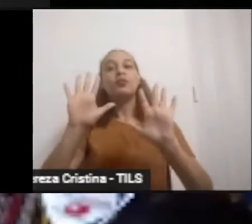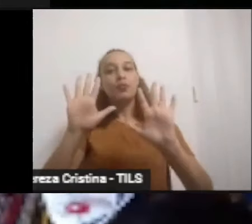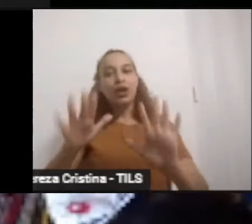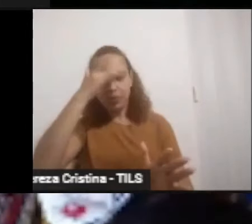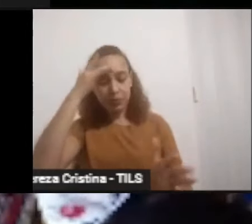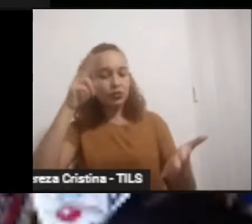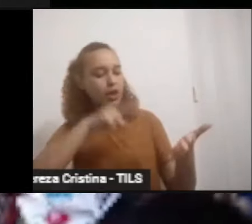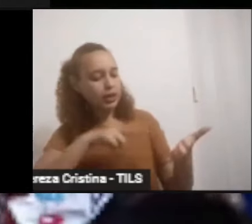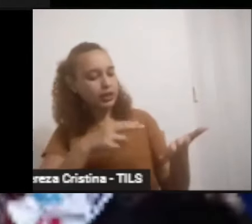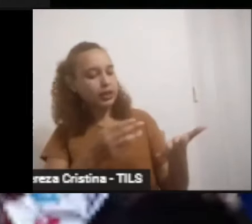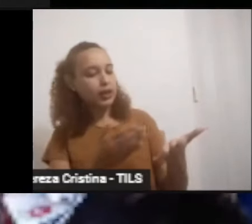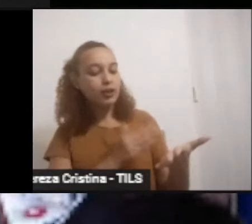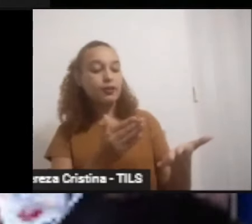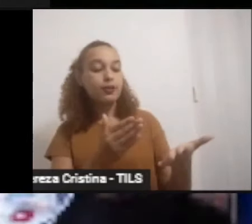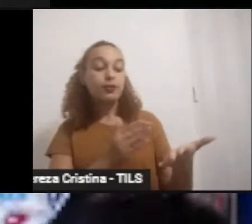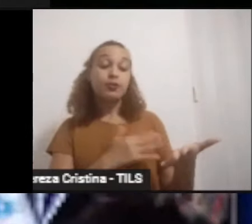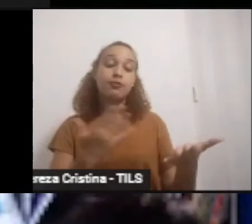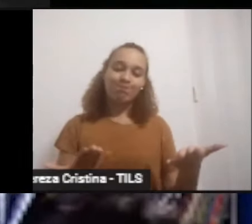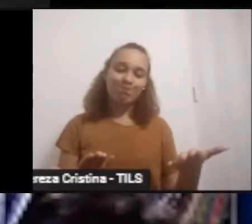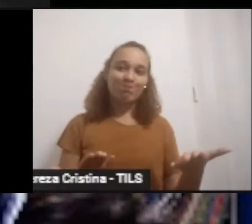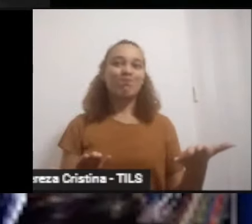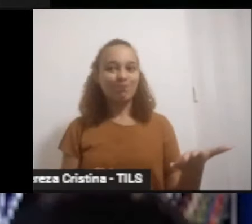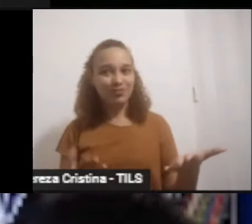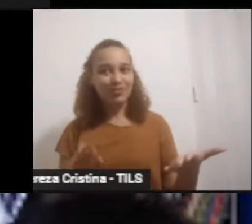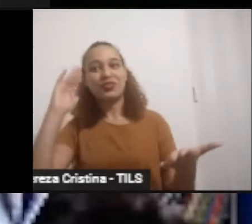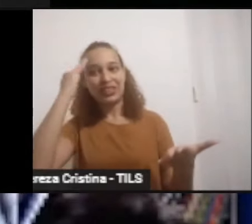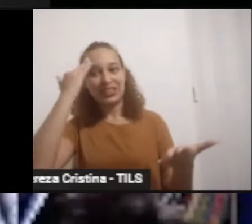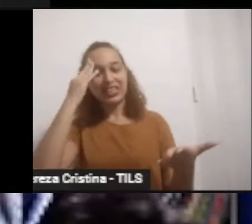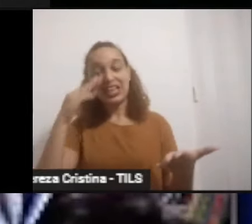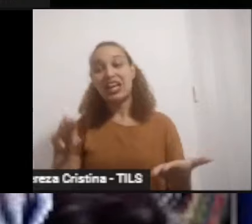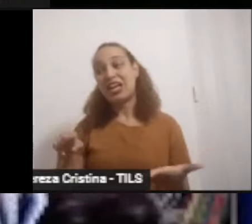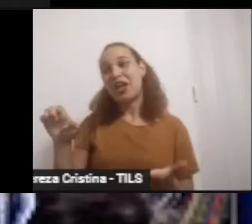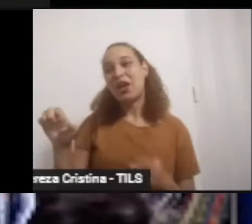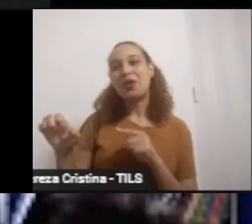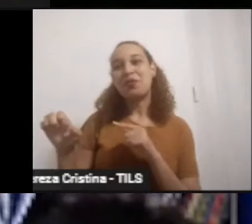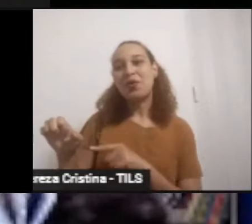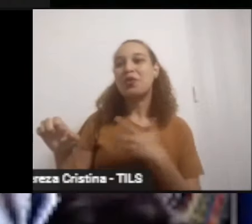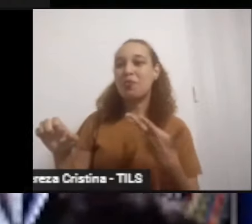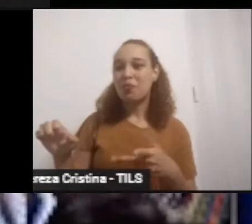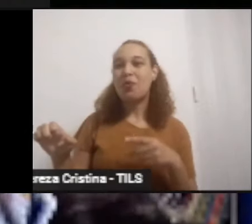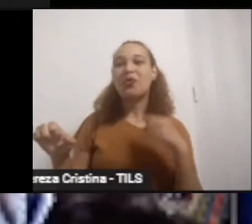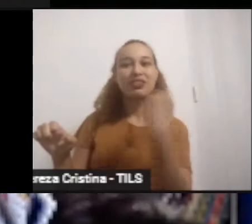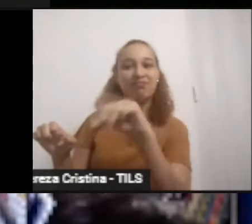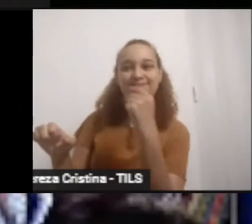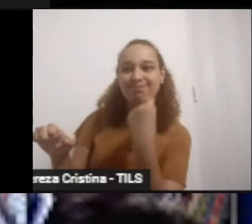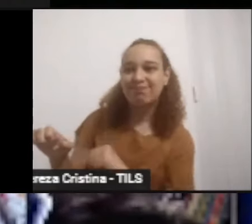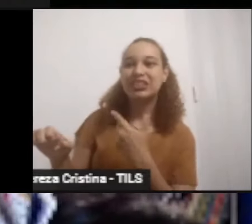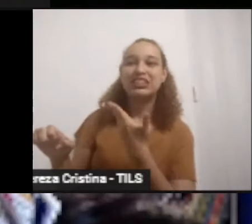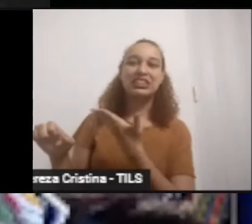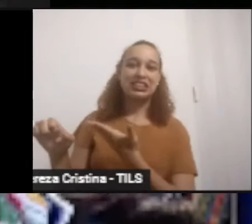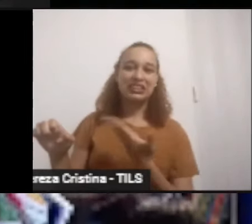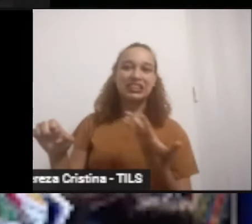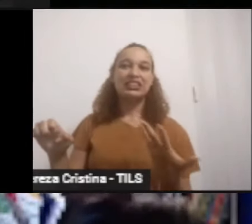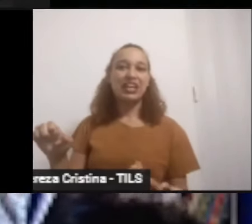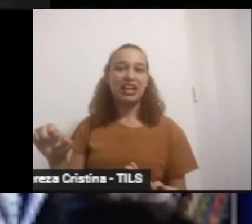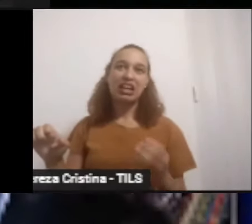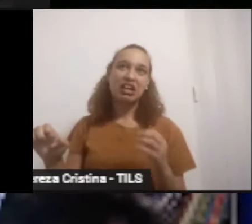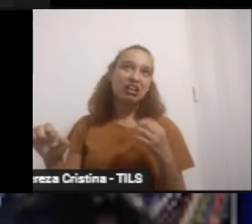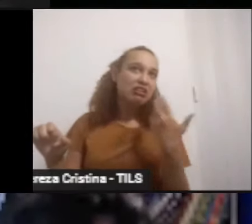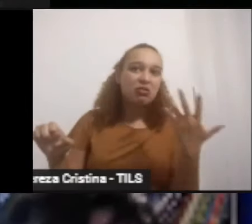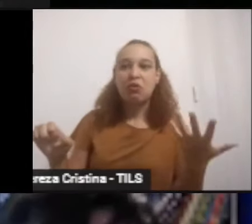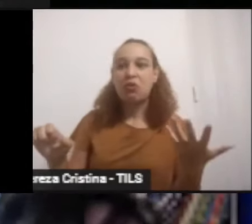pode aparecer e dar a entender que a mãe poderia estar sofrendo algum tipo de violência, que em algum momento talvez os pais